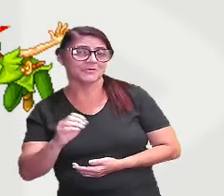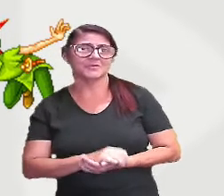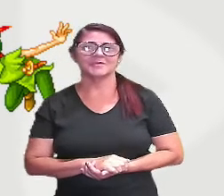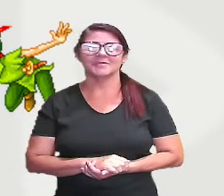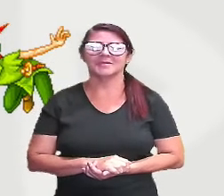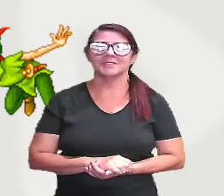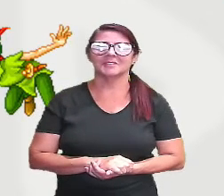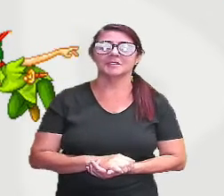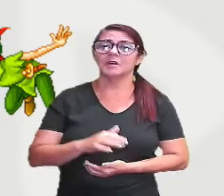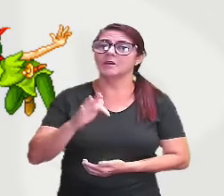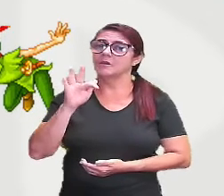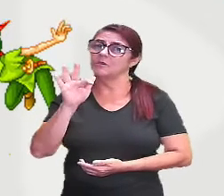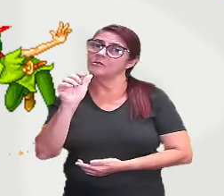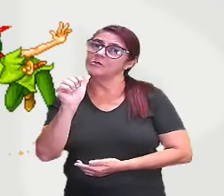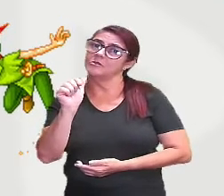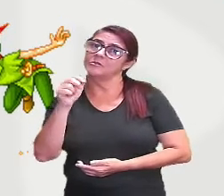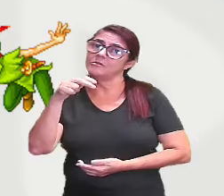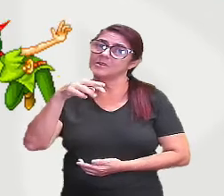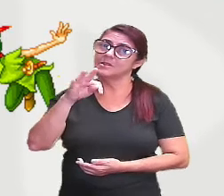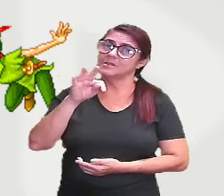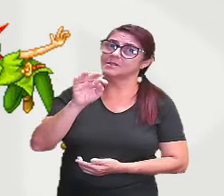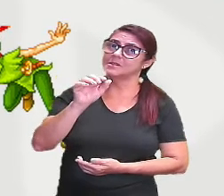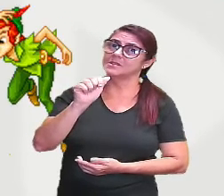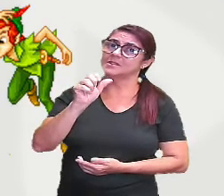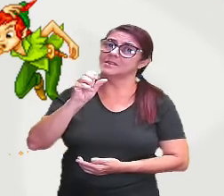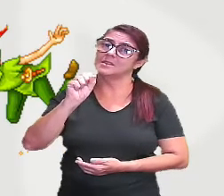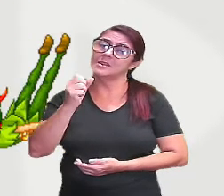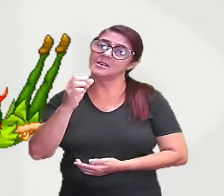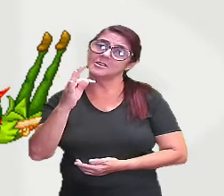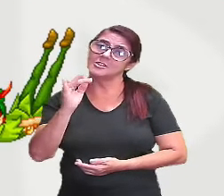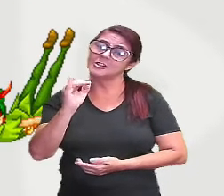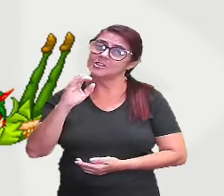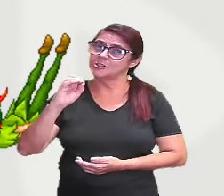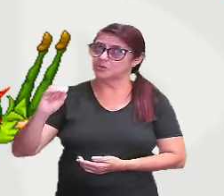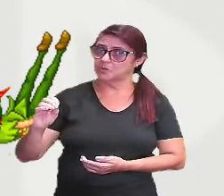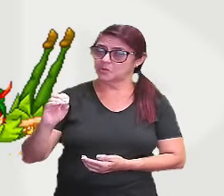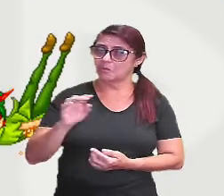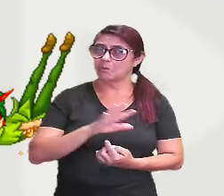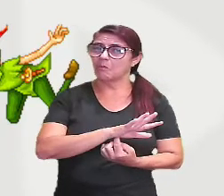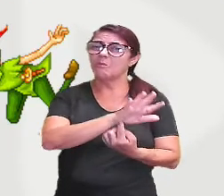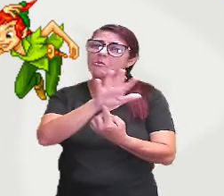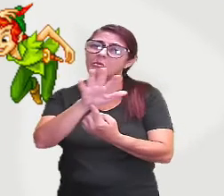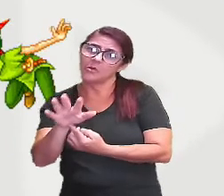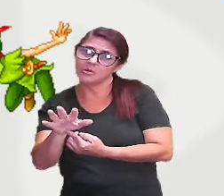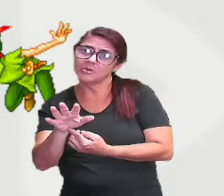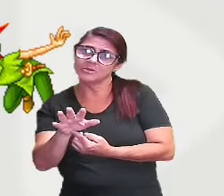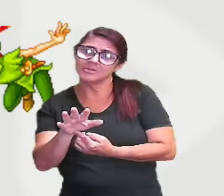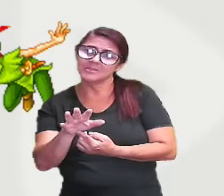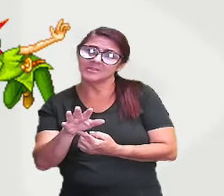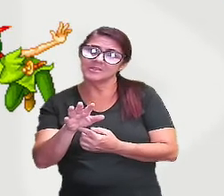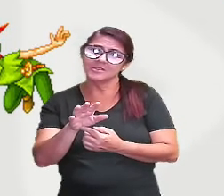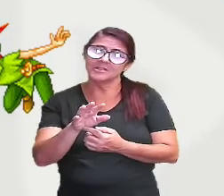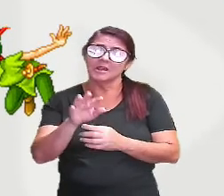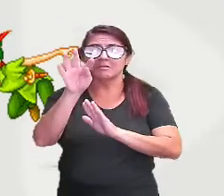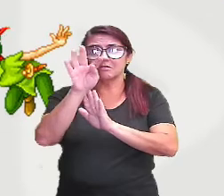aqui, fantásticos, é um gênero literário que se caracteriza por trazer curtas